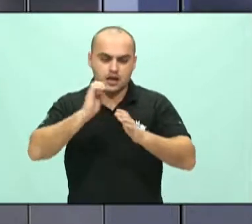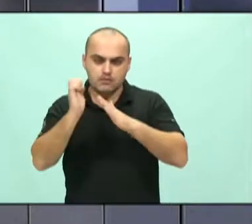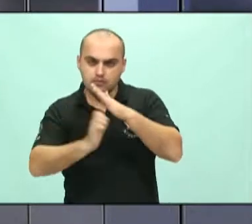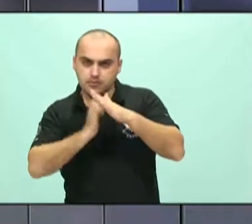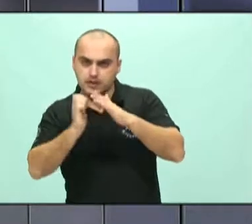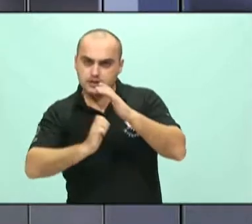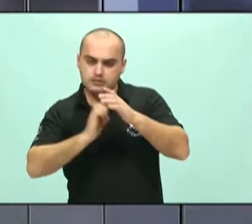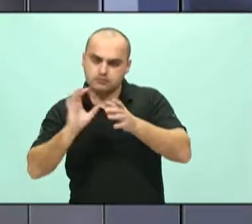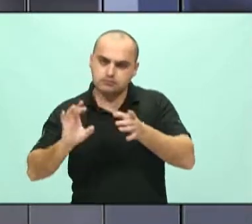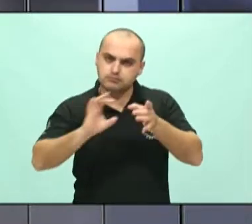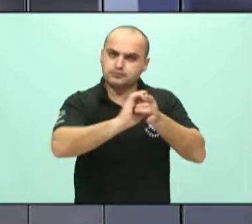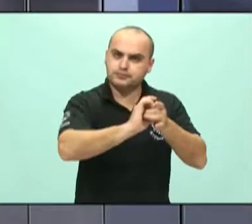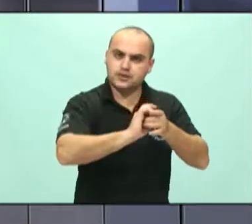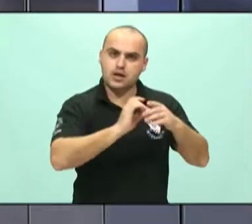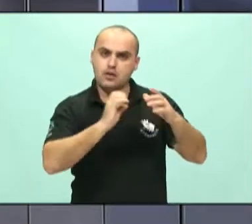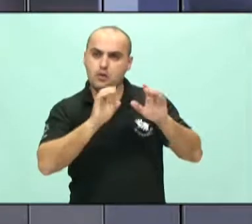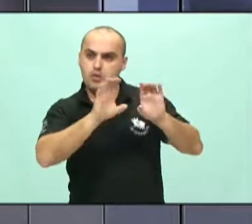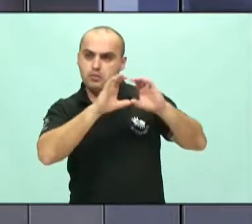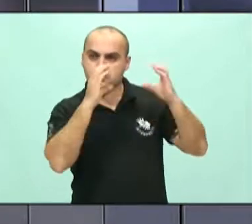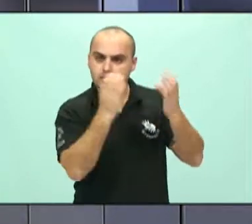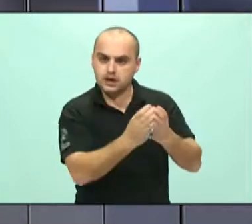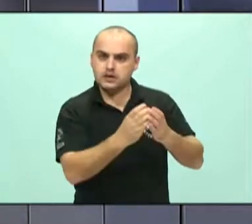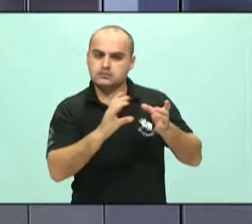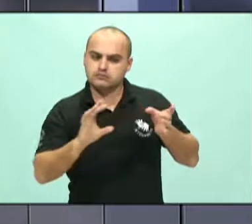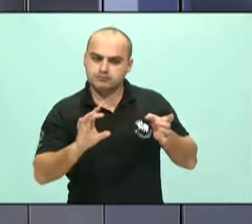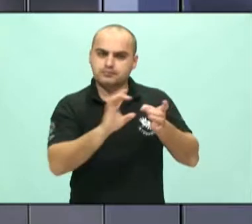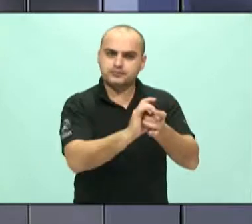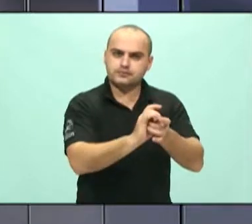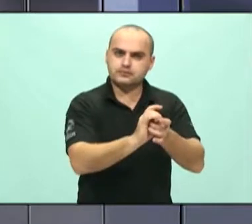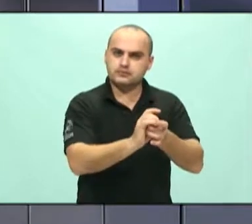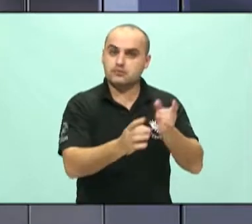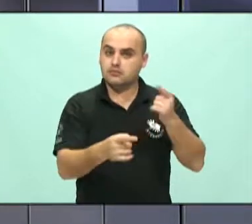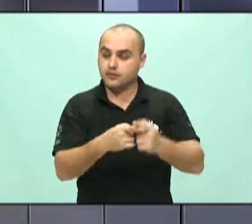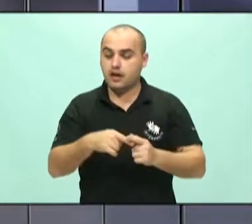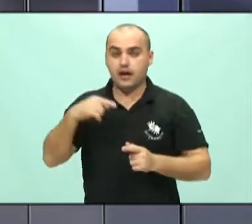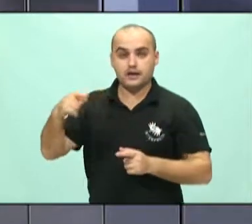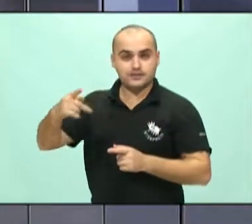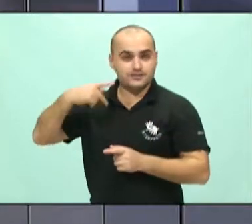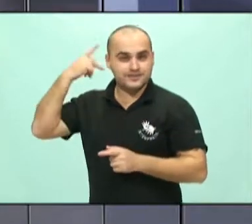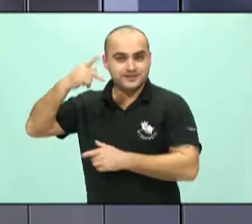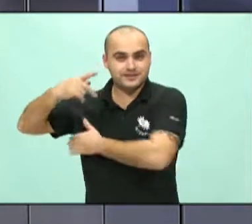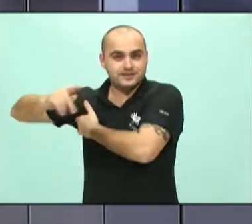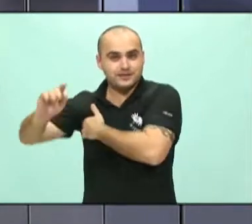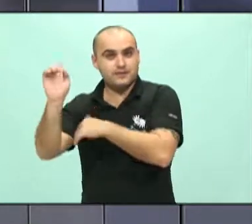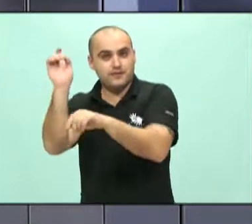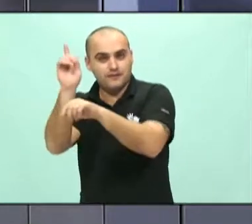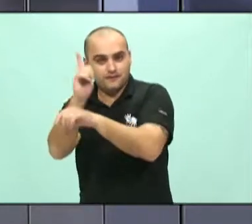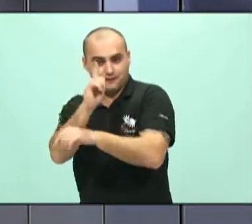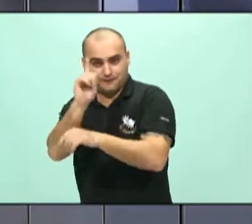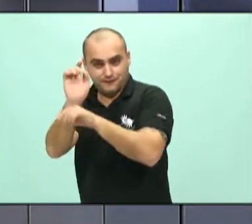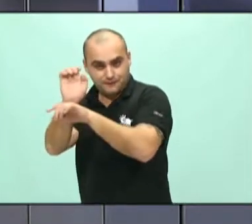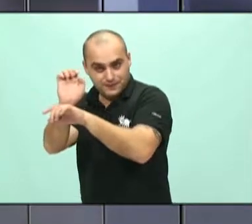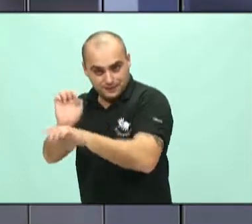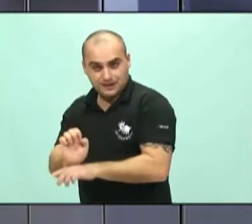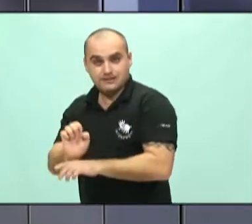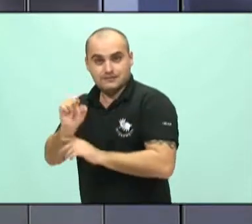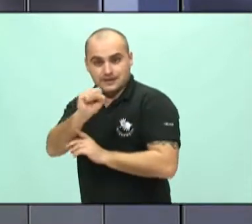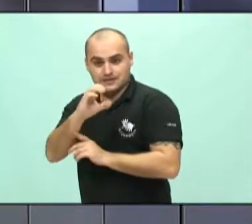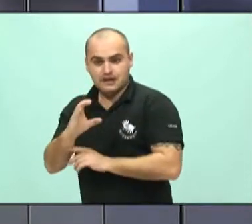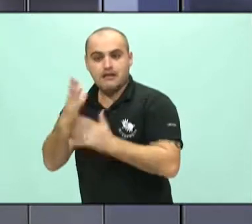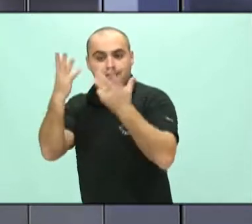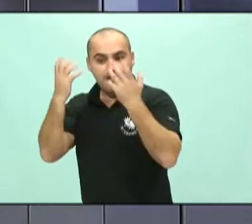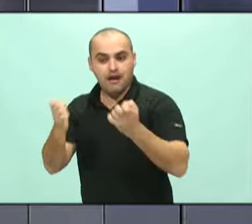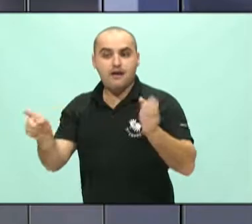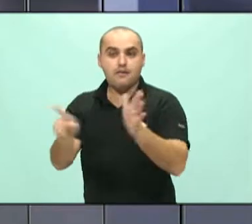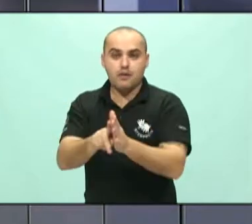da comunidade como um todo, porque essa política que o governo do estado de Santa Catarina está buscando adotar no